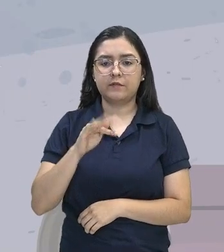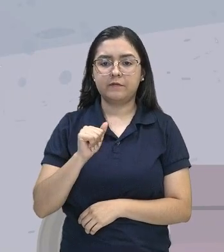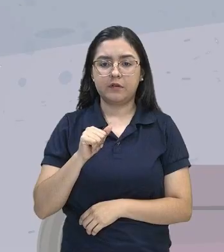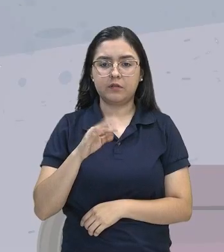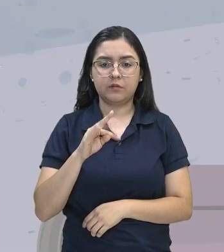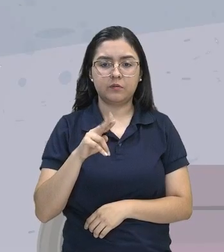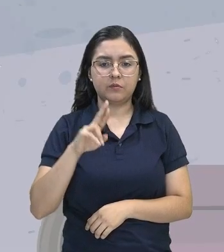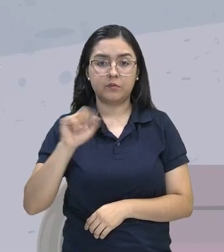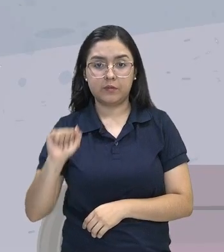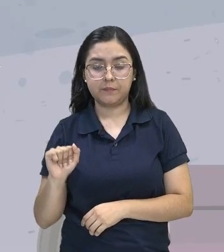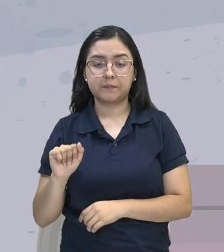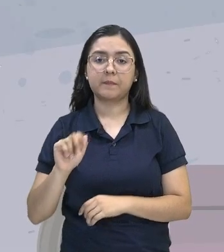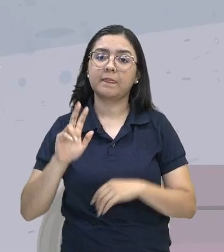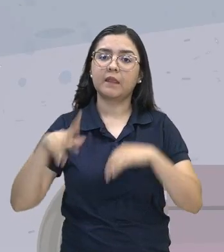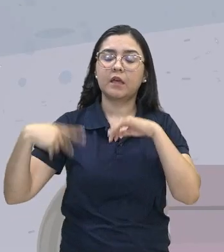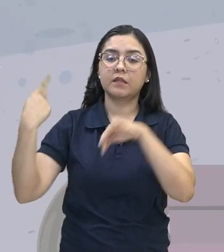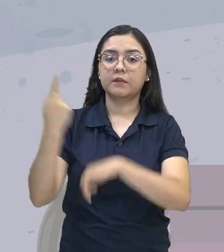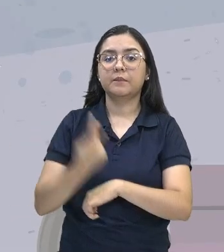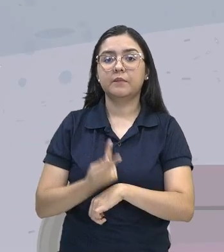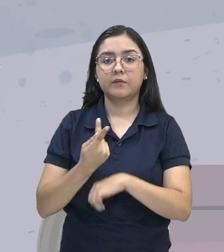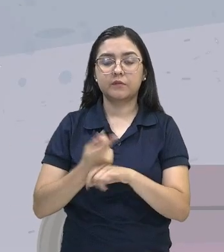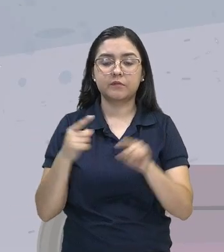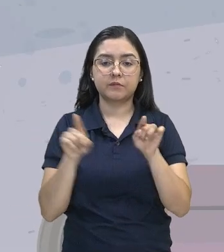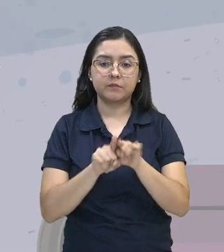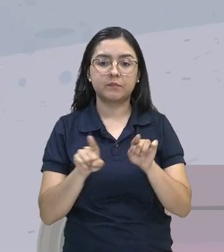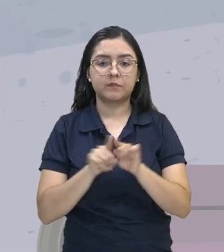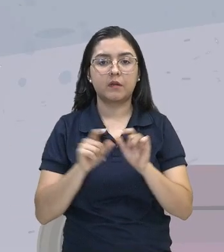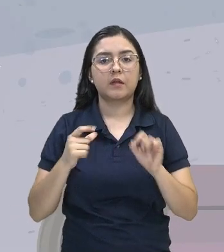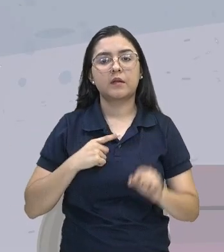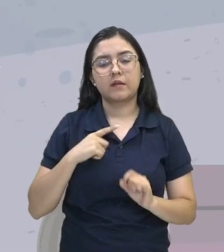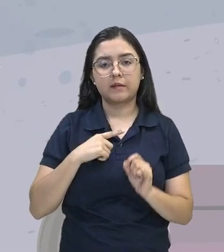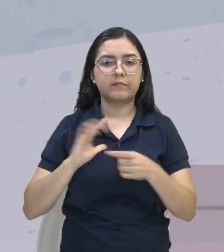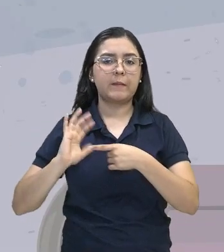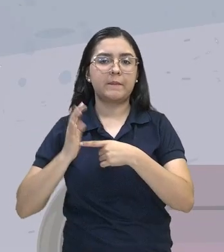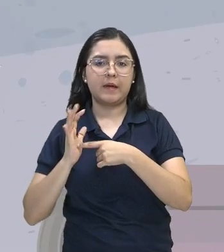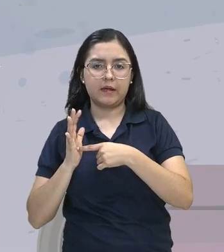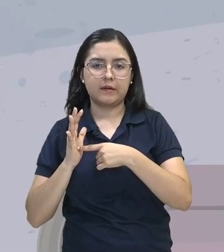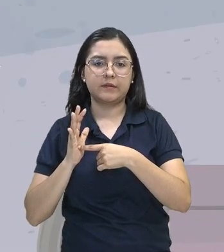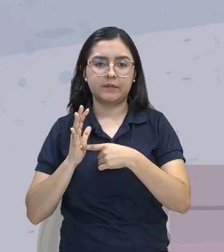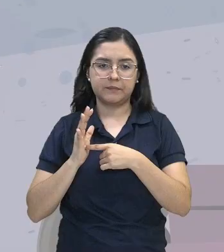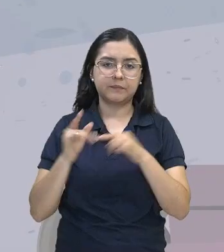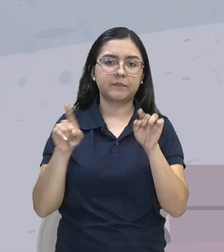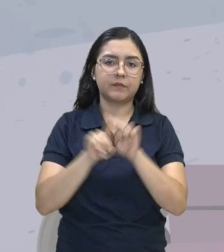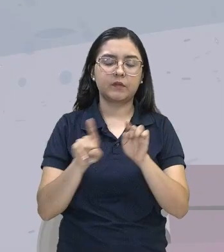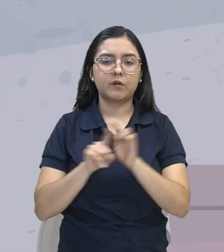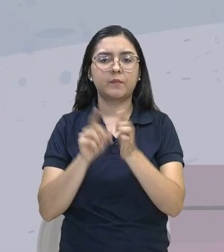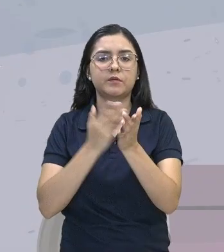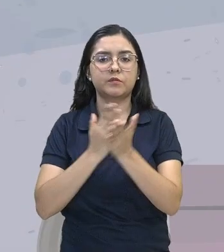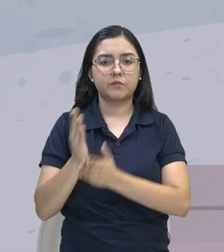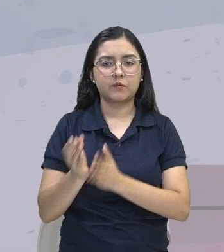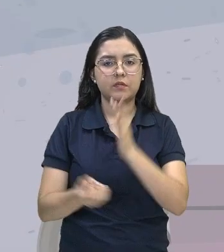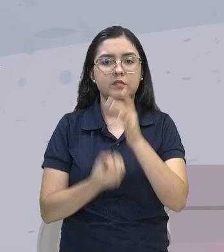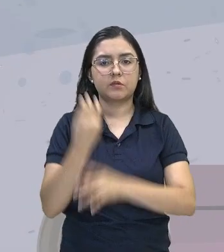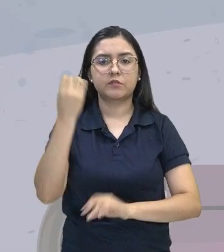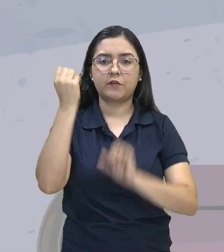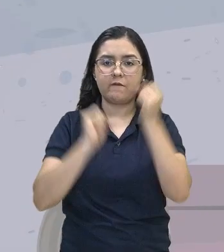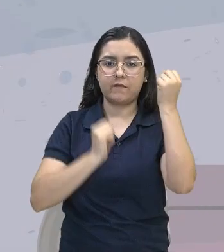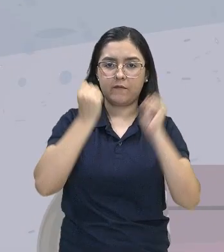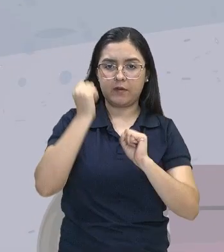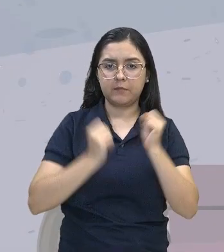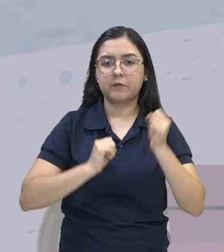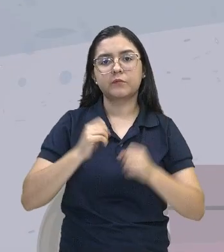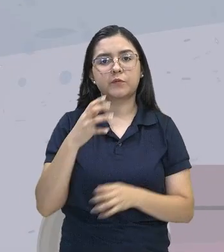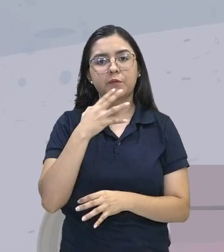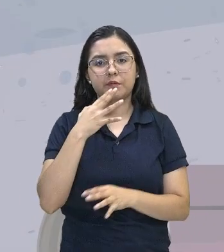corporações de ofício, e posteriormente para a maquinofatura com o surgimento das indústrias e da fábrica como a gente conhece